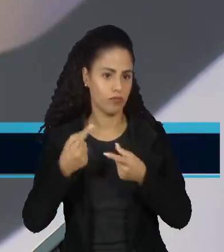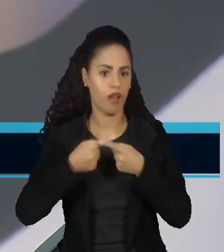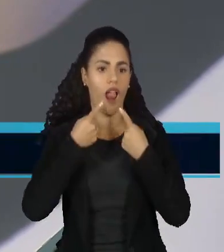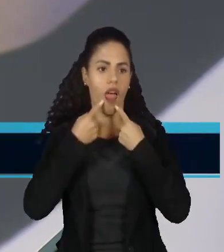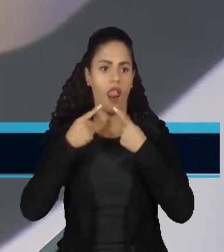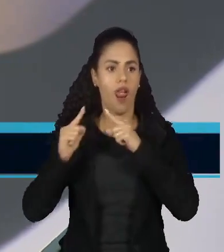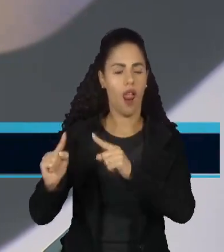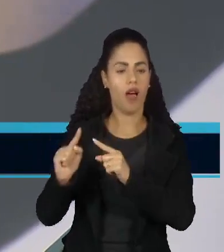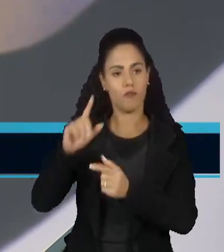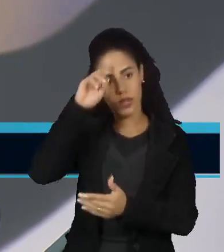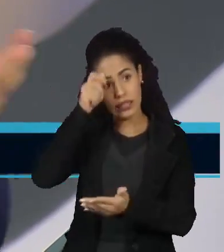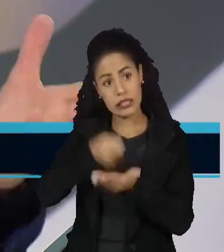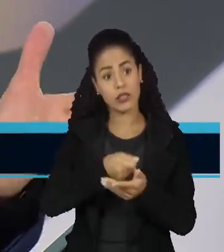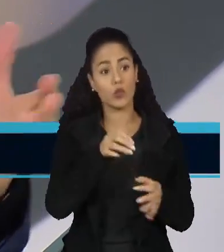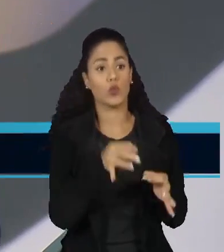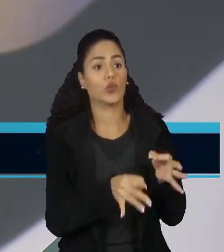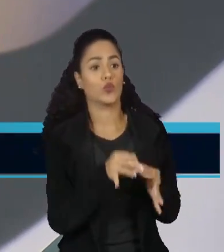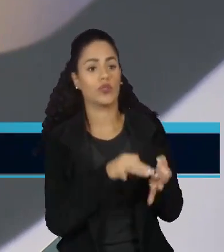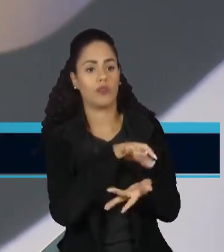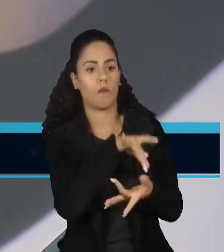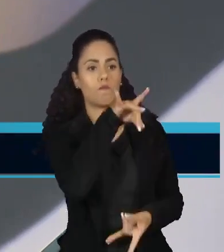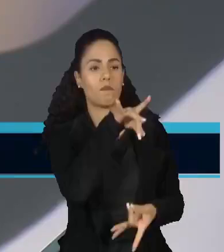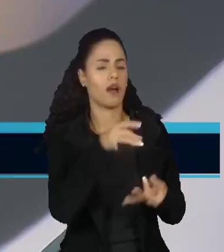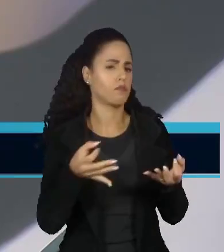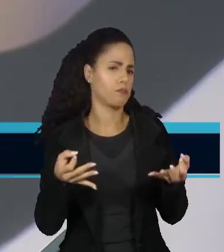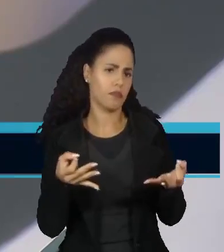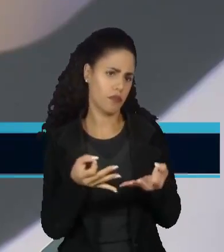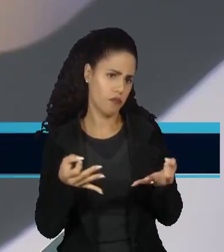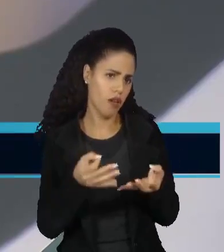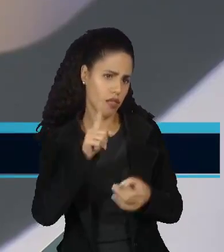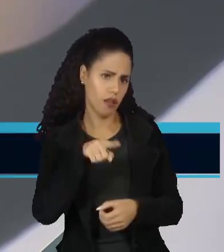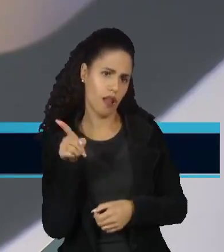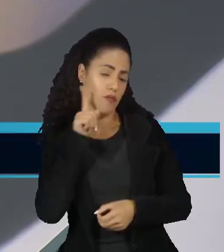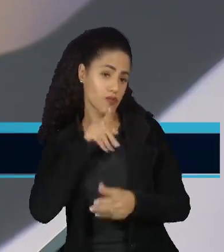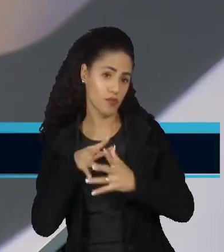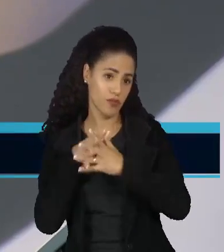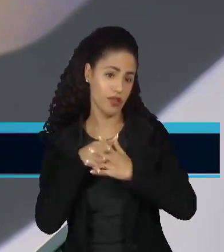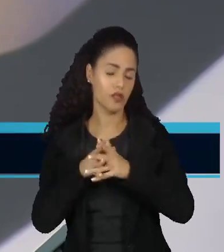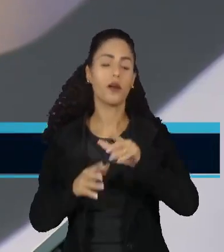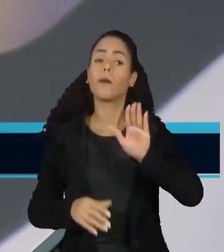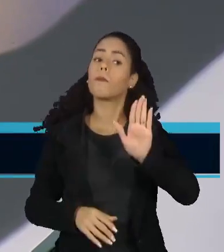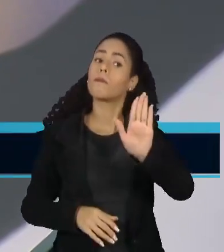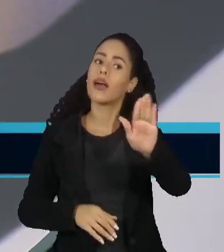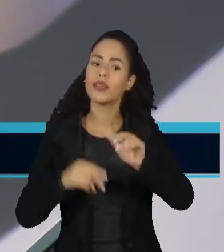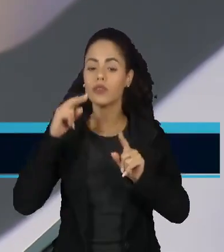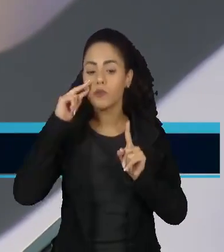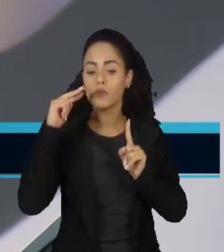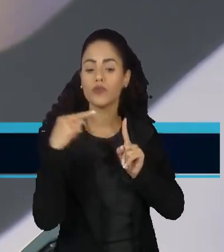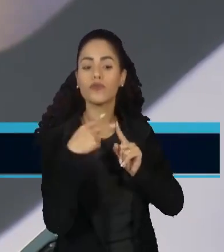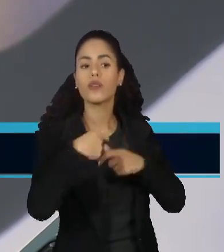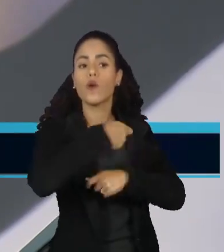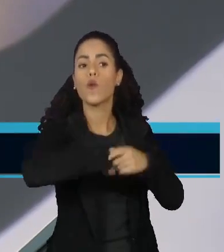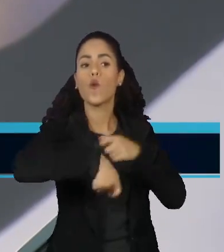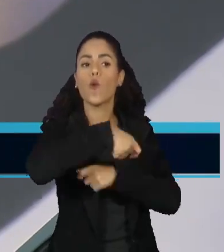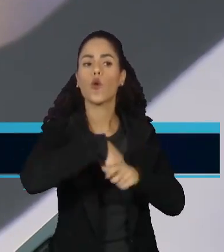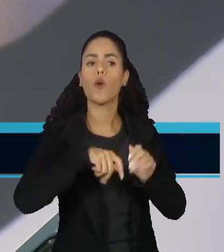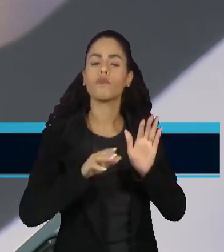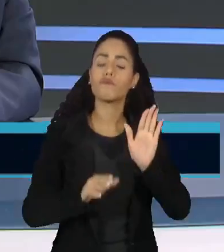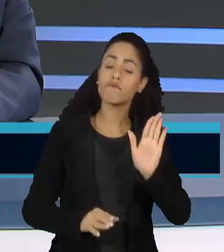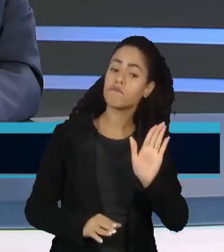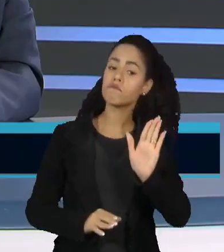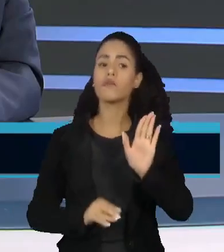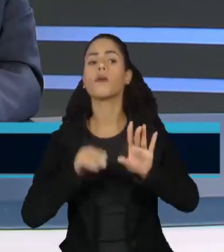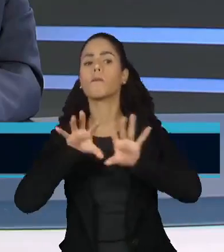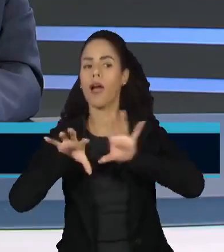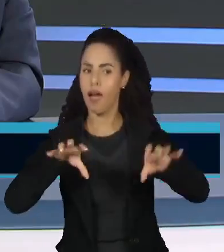criticando uma democracia imperfeita que são os Estados Unidos. Agora, do ponto de vista econômico, tem